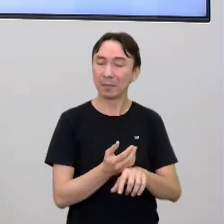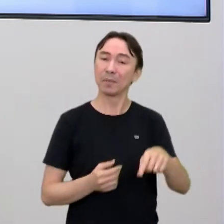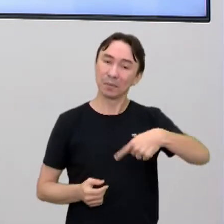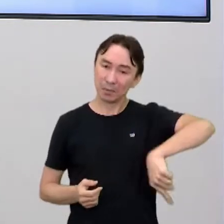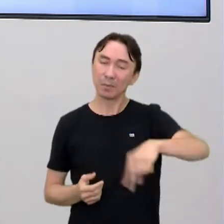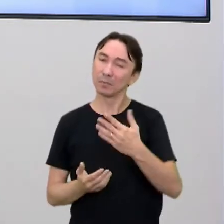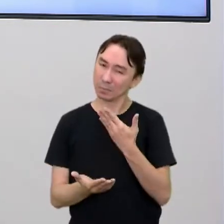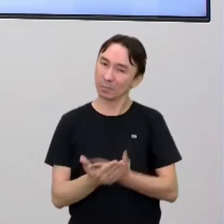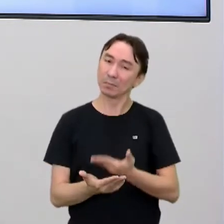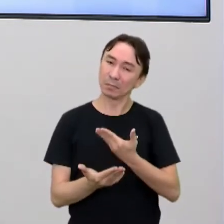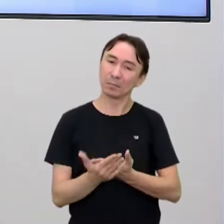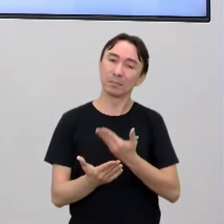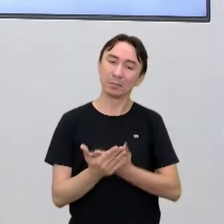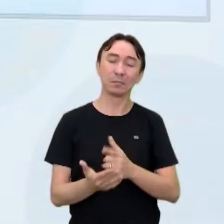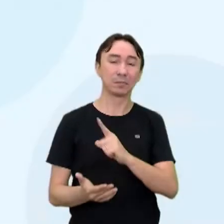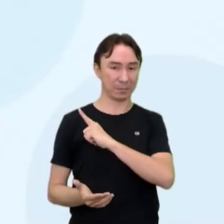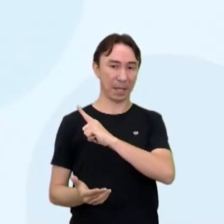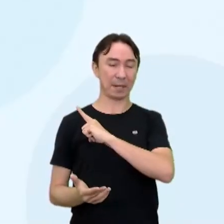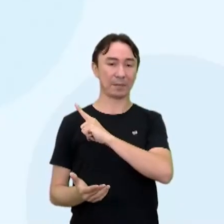trabalhando. Vamos voltar para o LED agora.